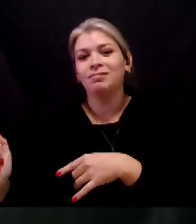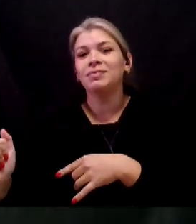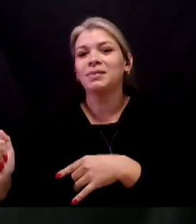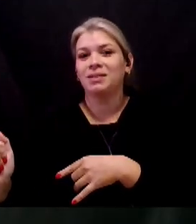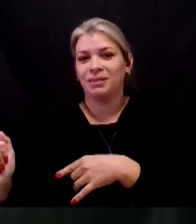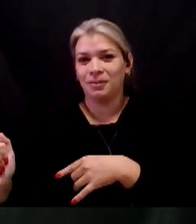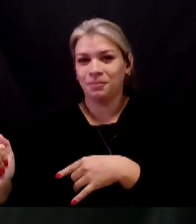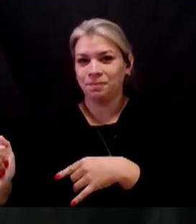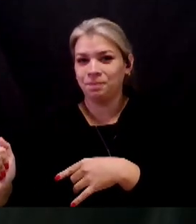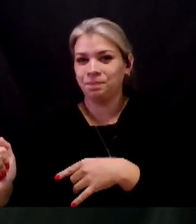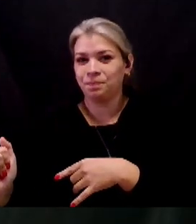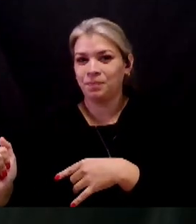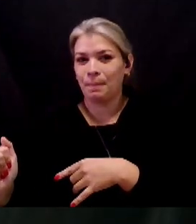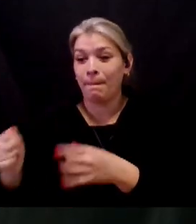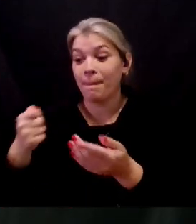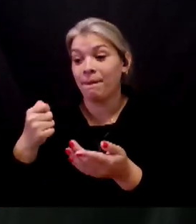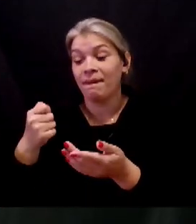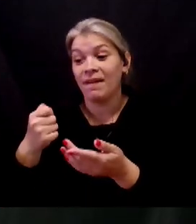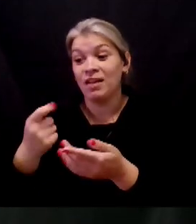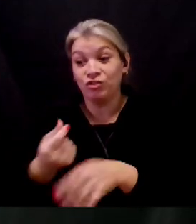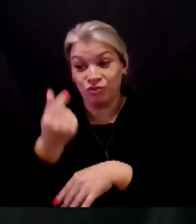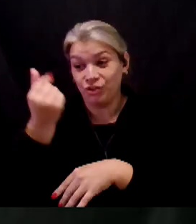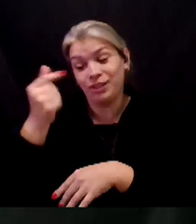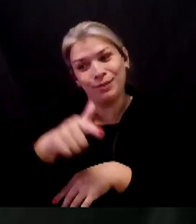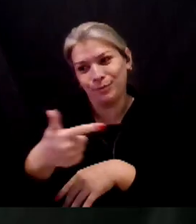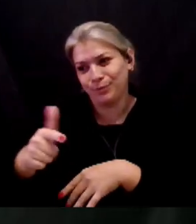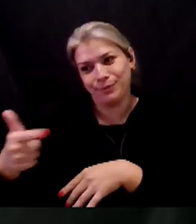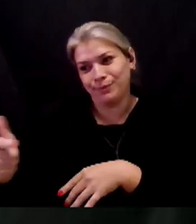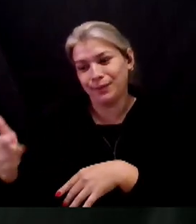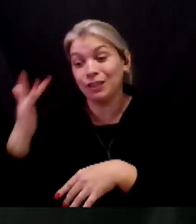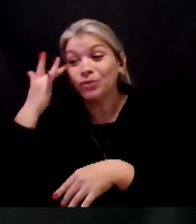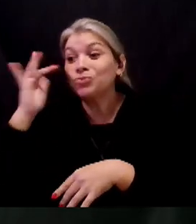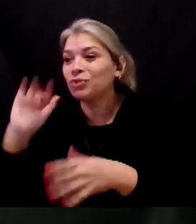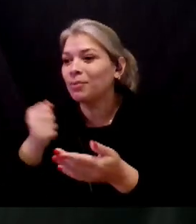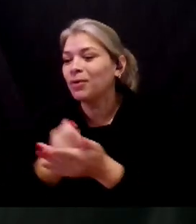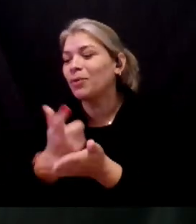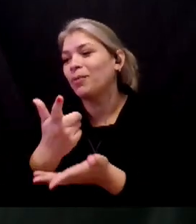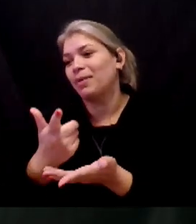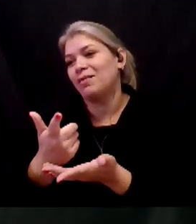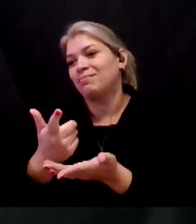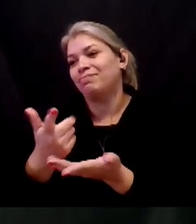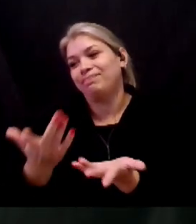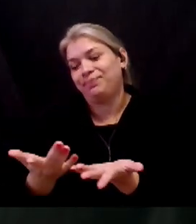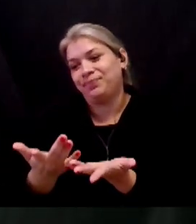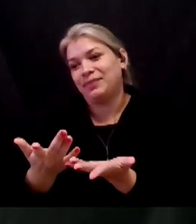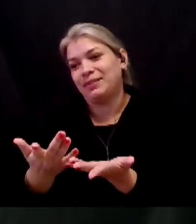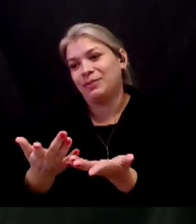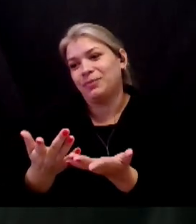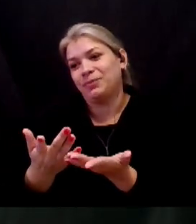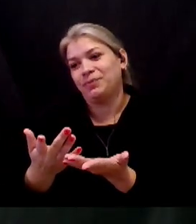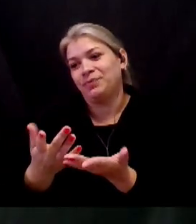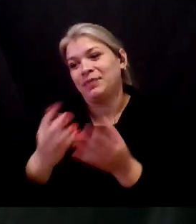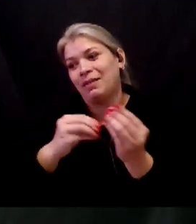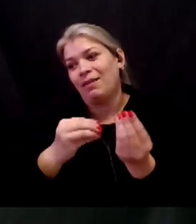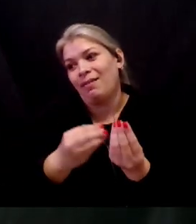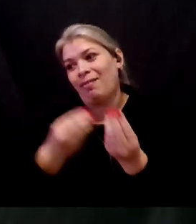criança não tem dinheiro e também às vezes nem sabe ir lá comprar na loja. Quem leva isso para dentro de casa somos nós. E nós somos impactados